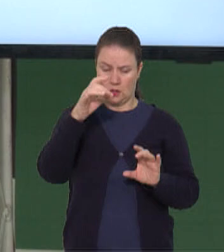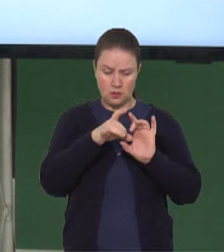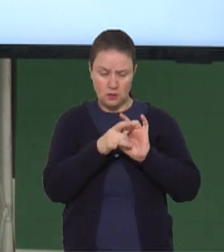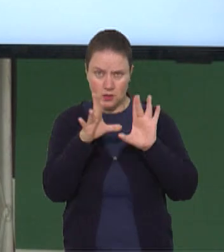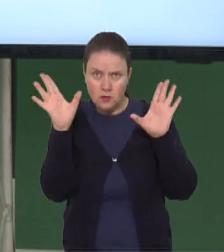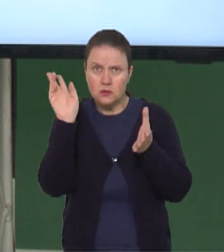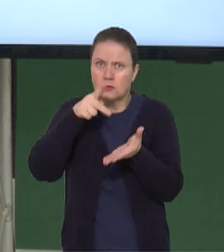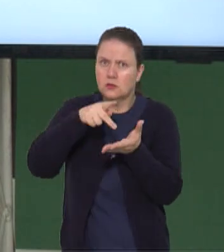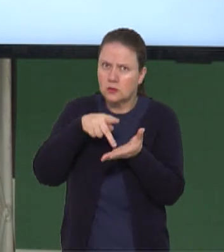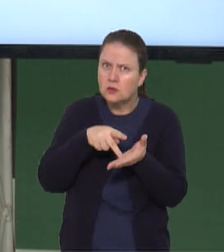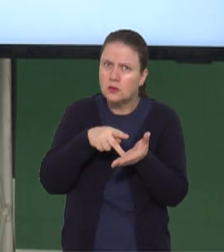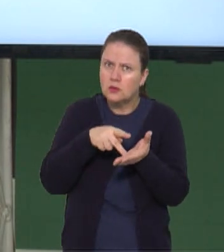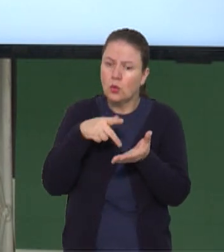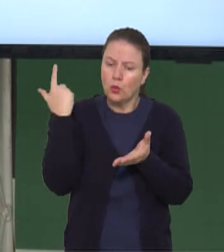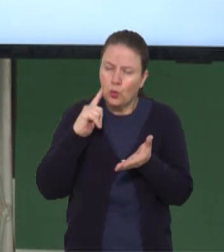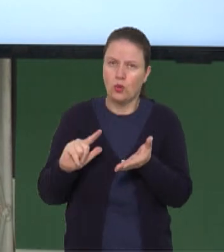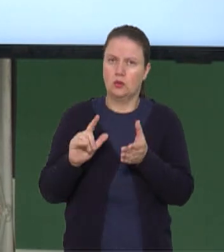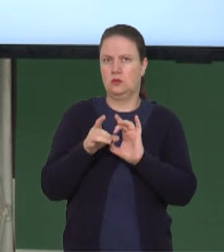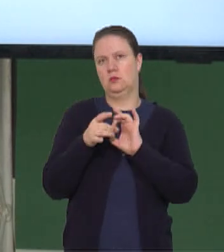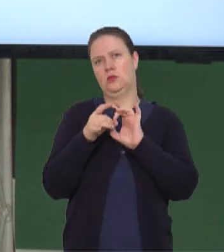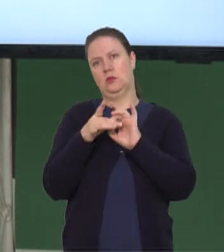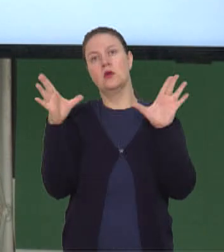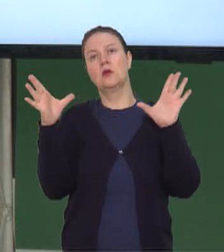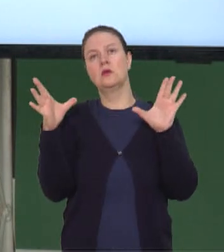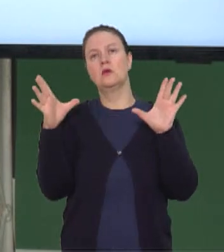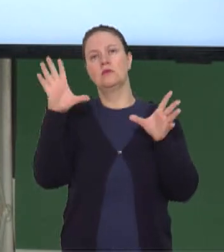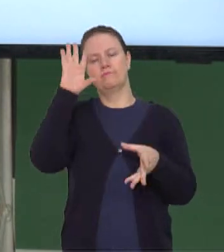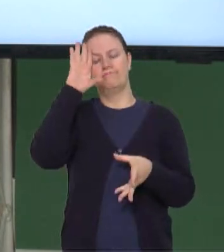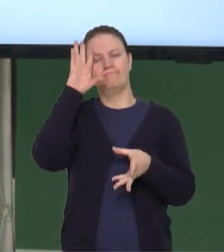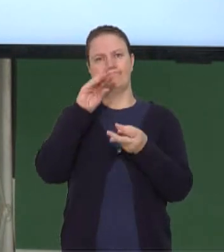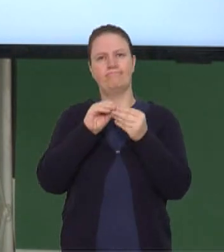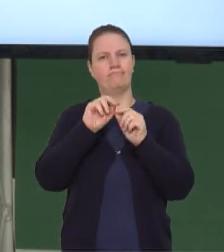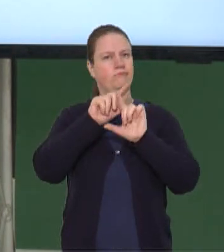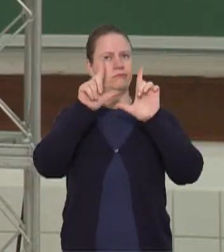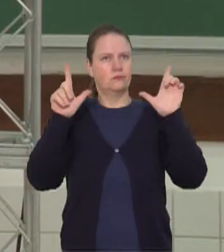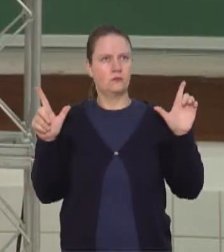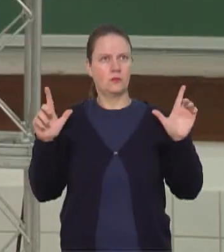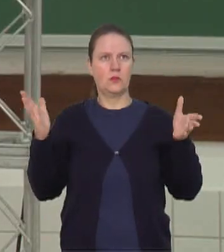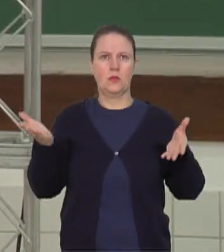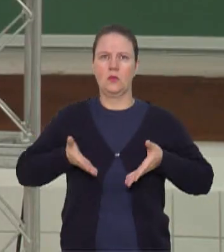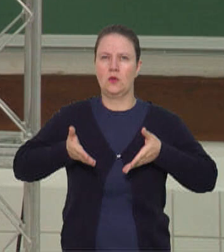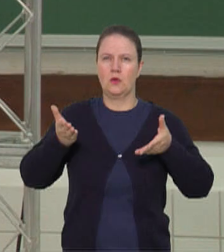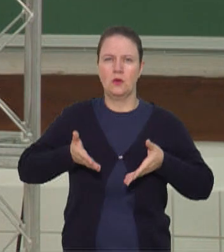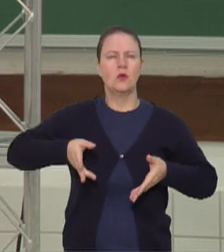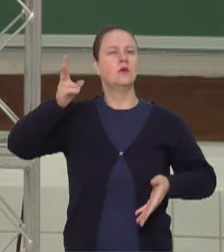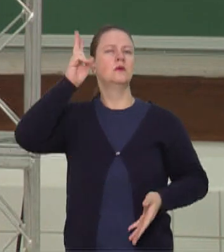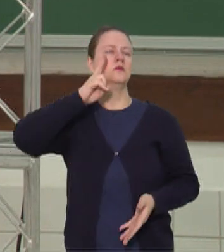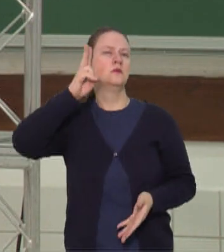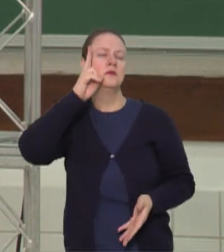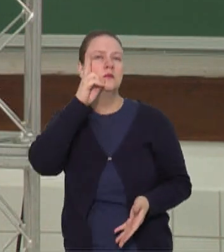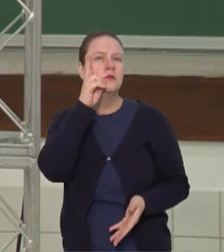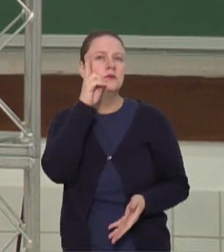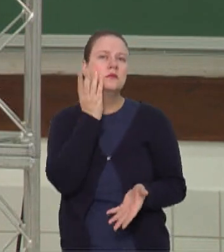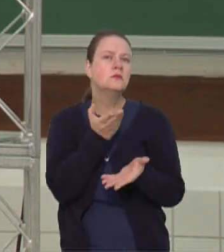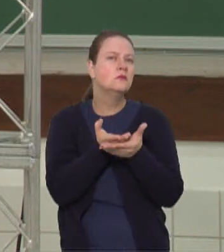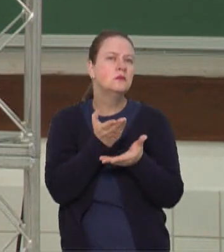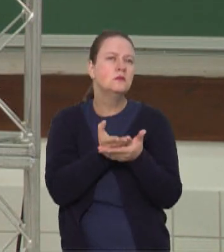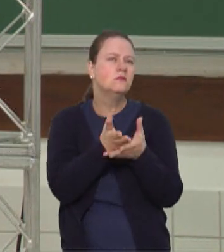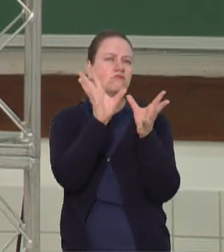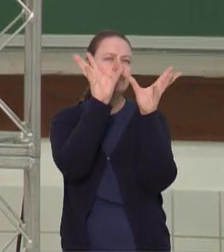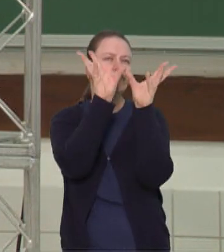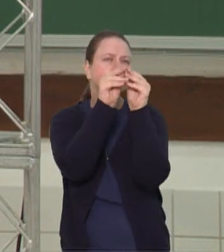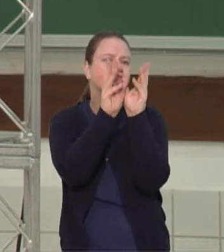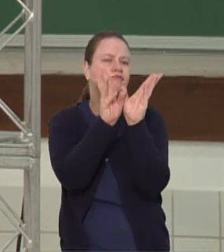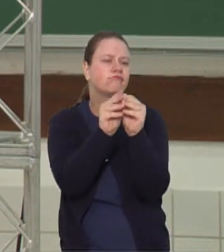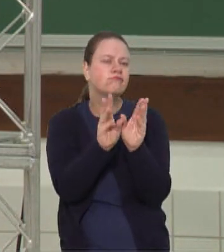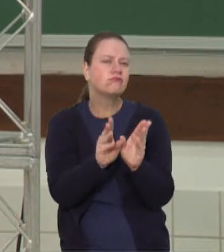livre? Então a gente vai entender todas essas questões aí. Agora a gente vem com aquela parte da aula, né, de história, que é o relembrando,